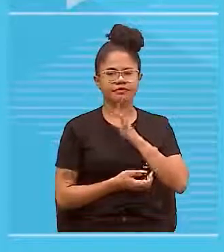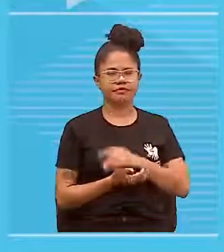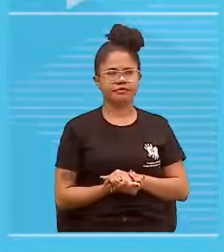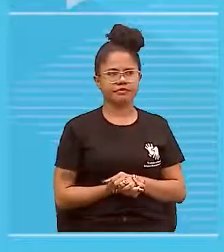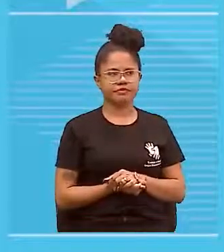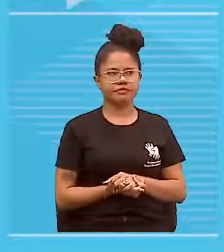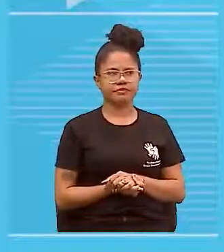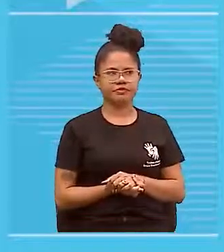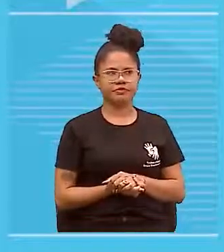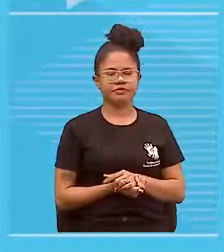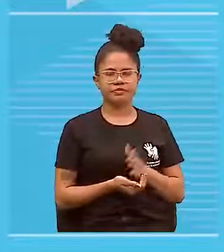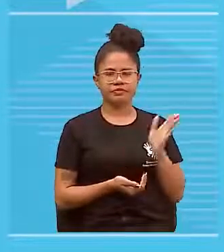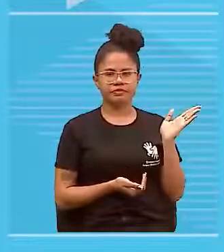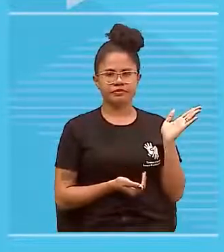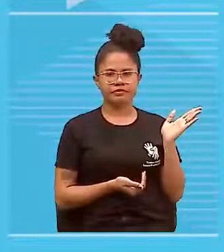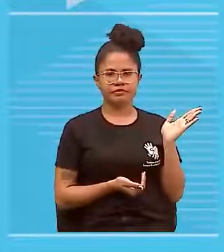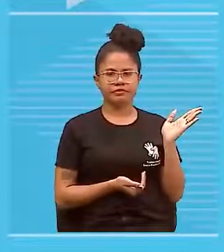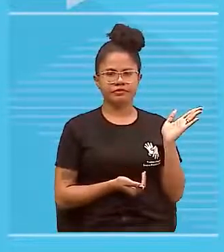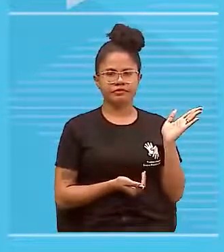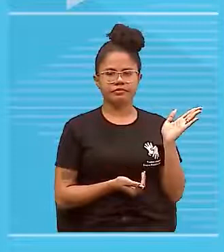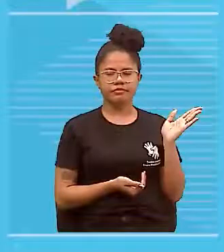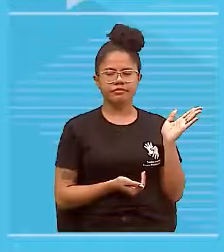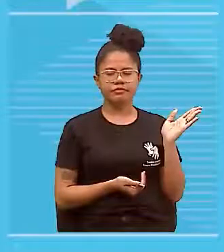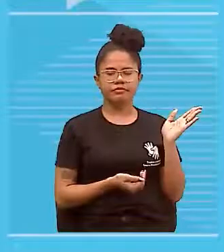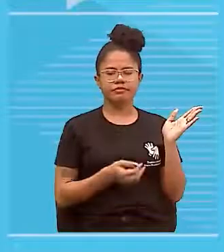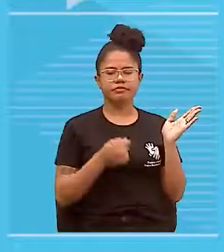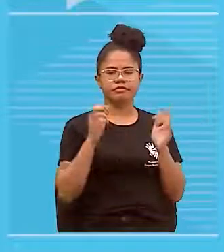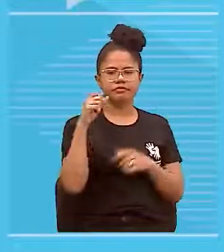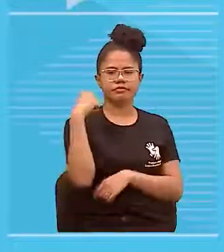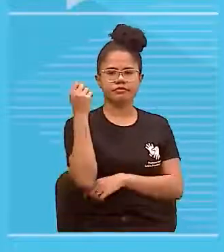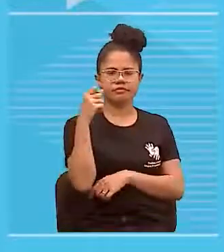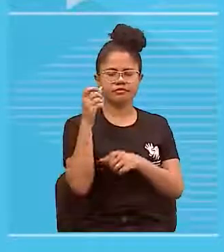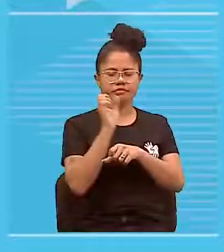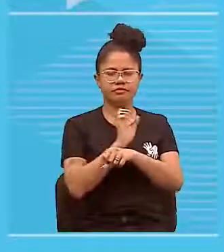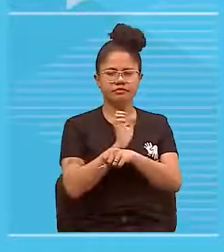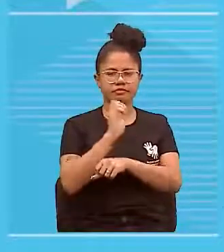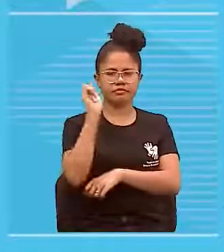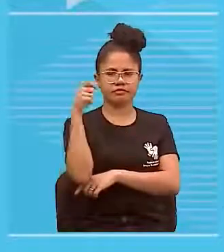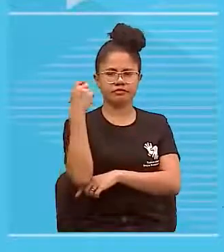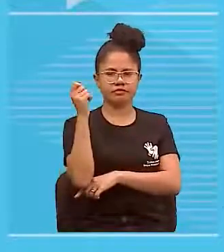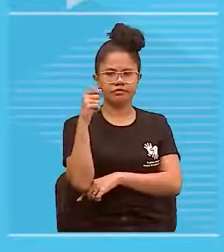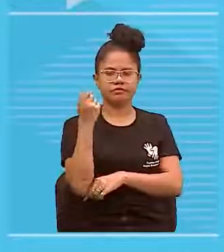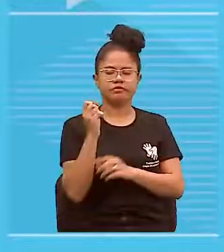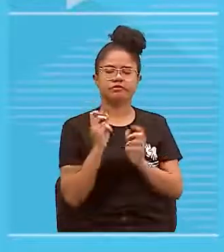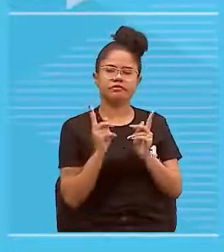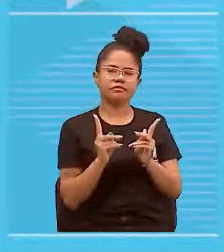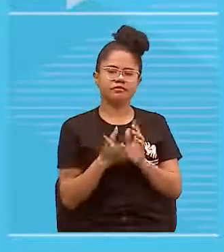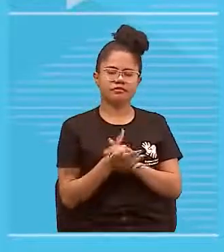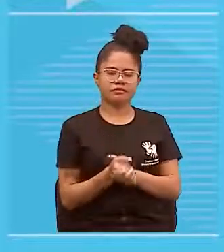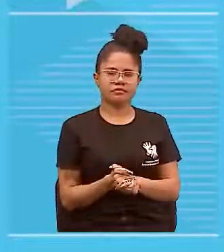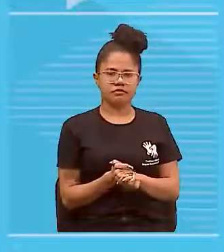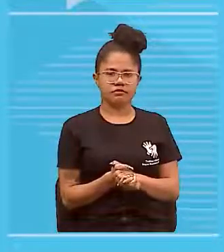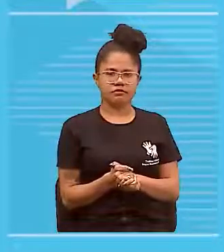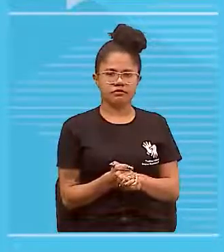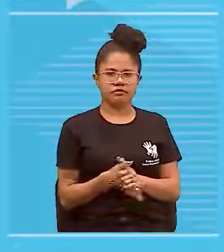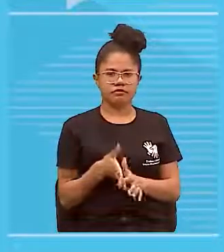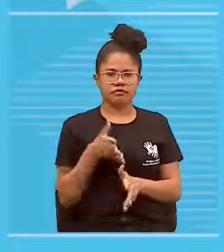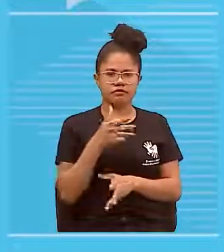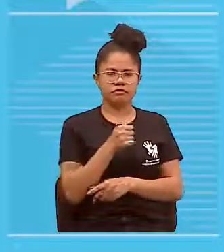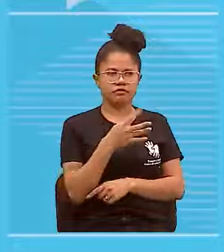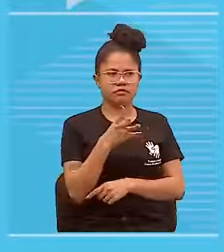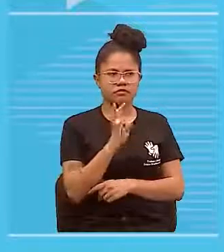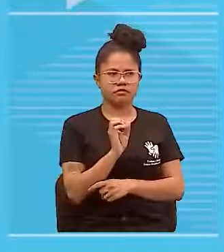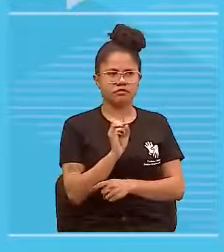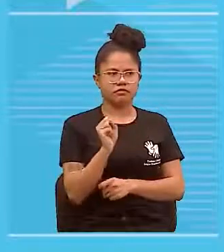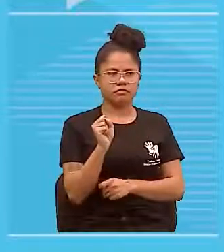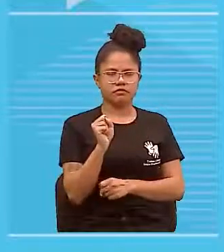que conhecemos. Os Pampas Gaúchos e por aí vai. Tá certo, meus amores? Então, ó, dos quase 40 slides,